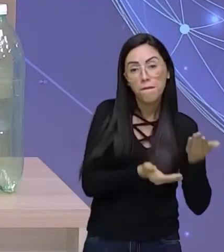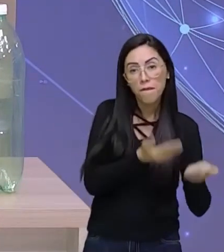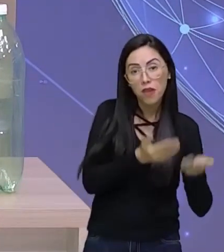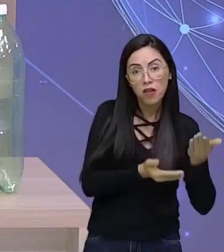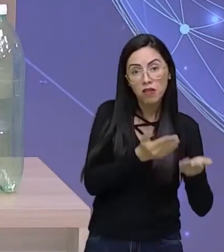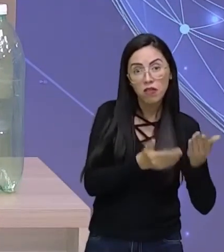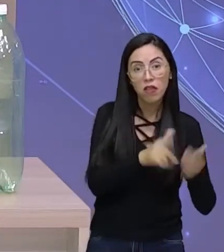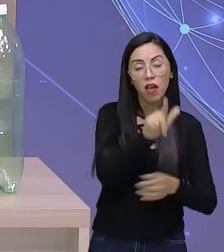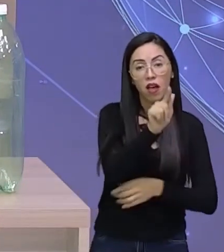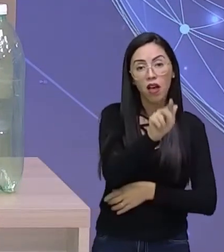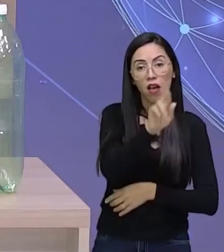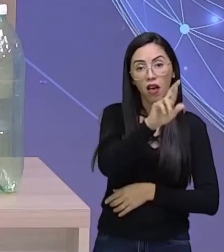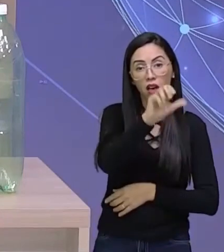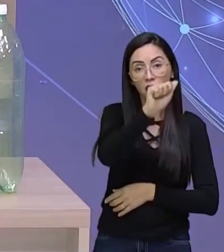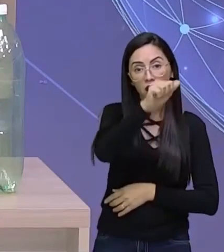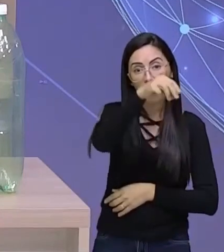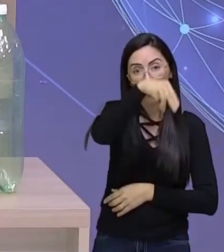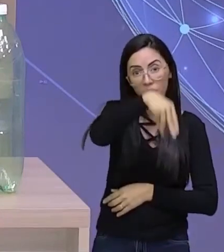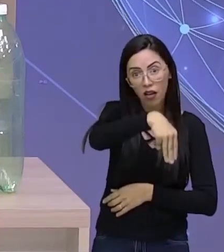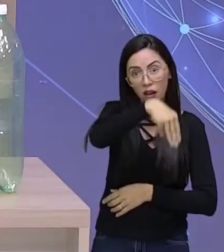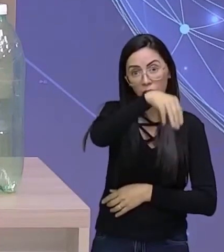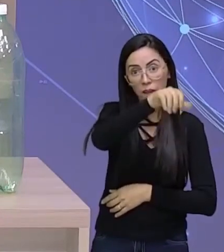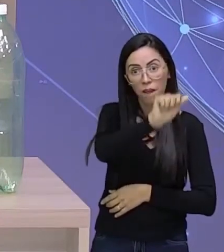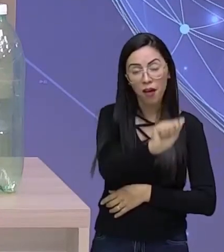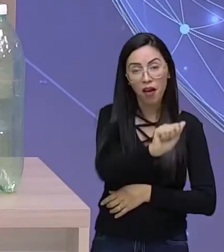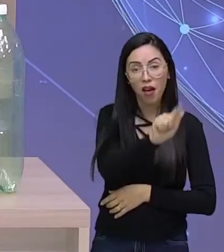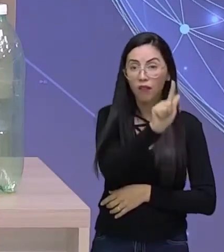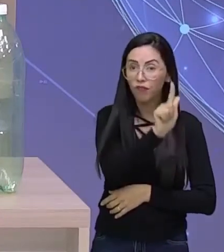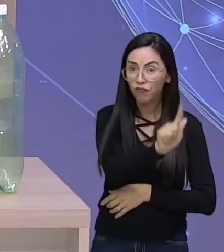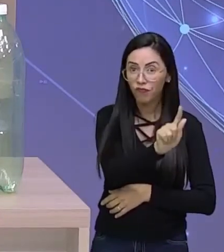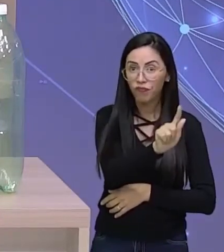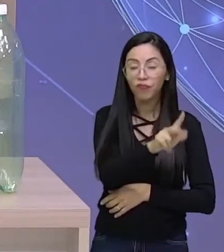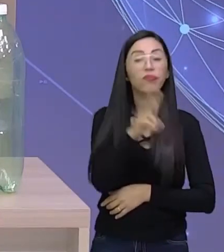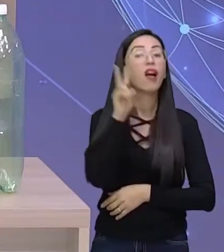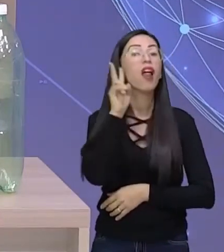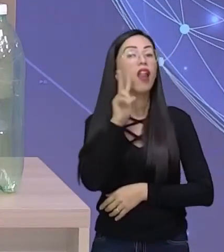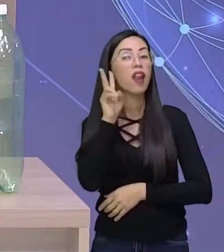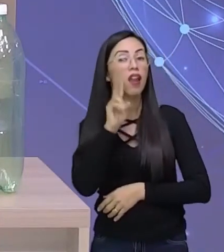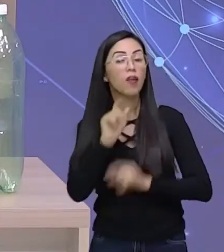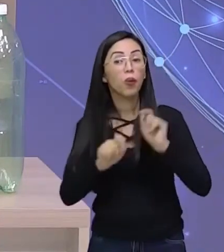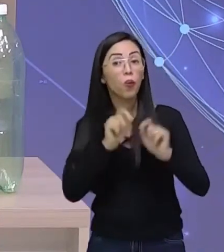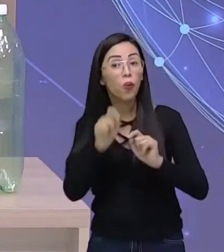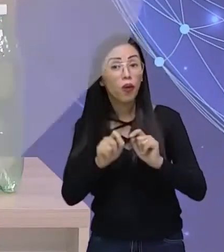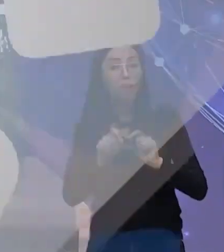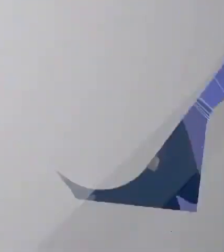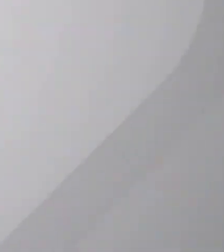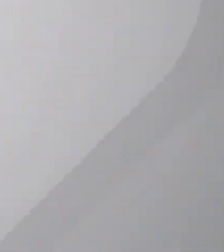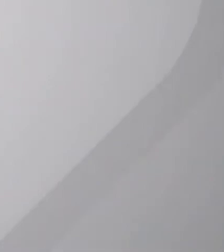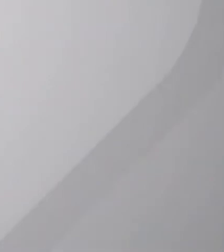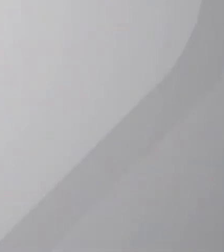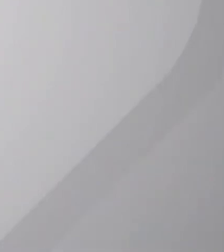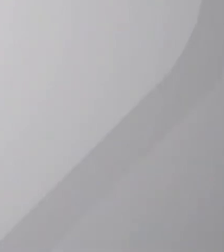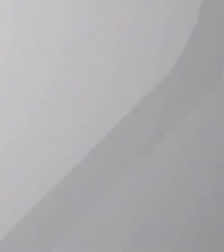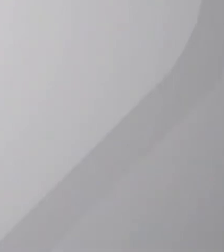litro. Massa é o quilo, o grama. Litro para